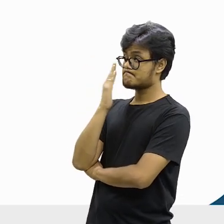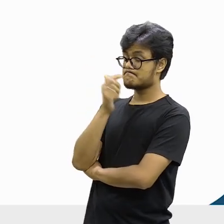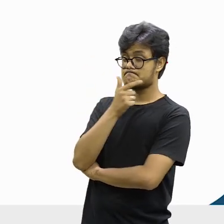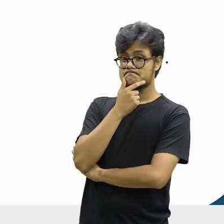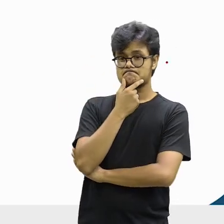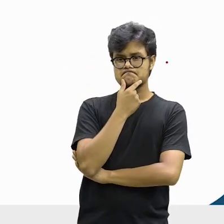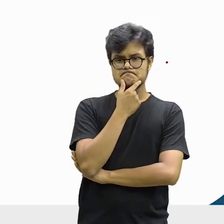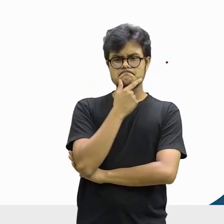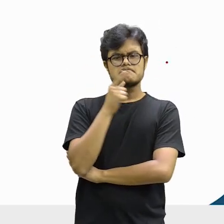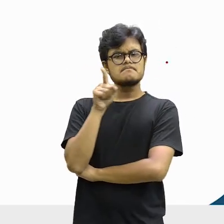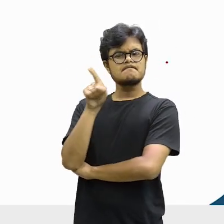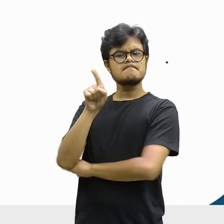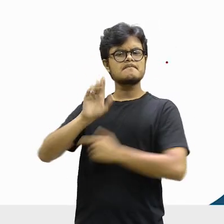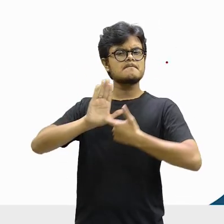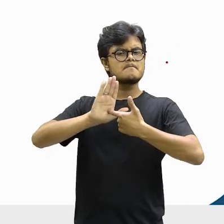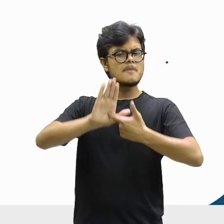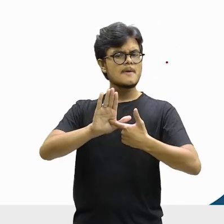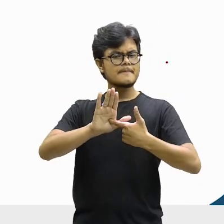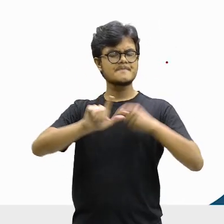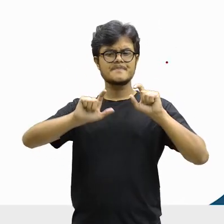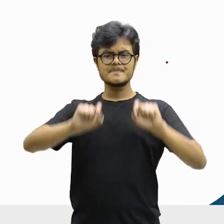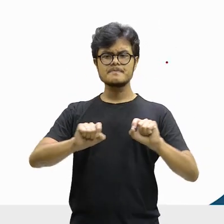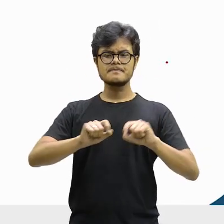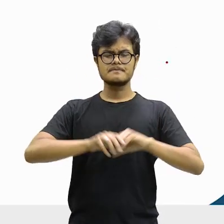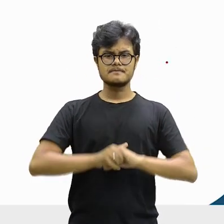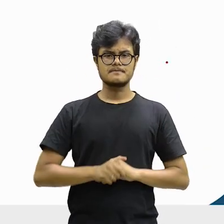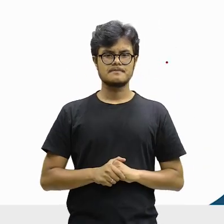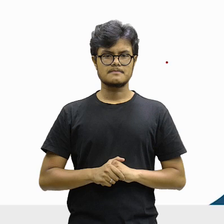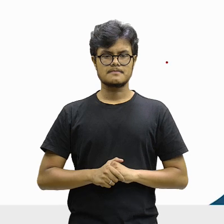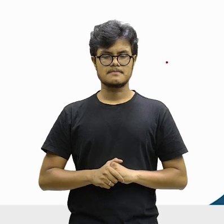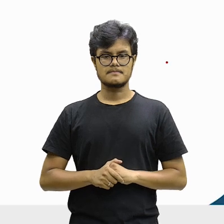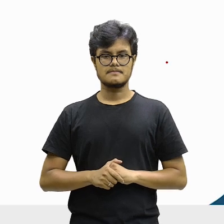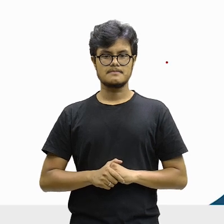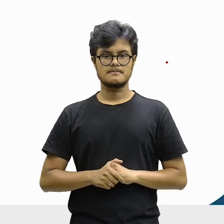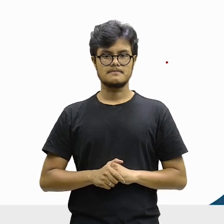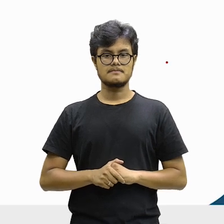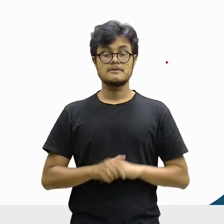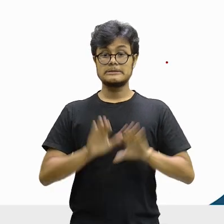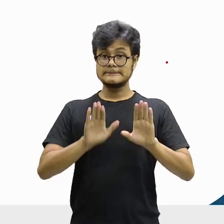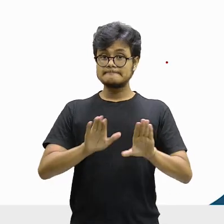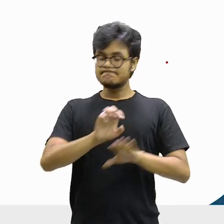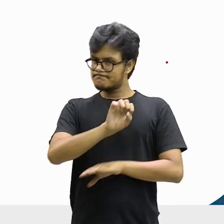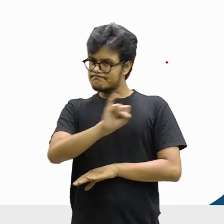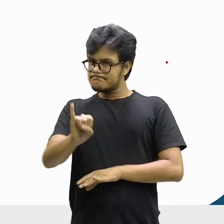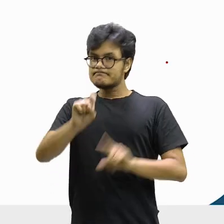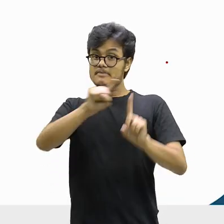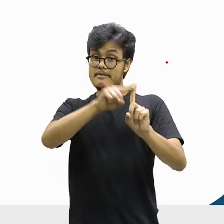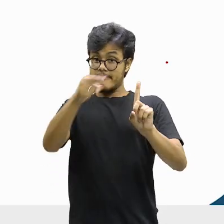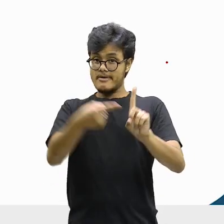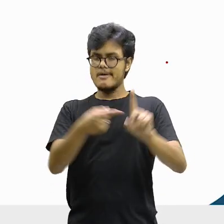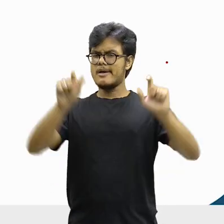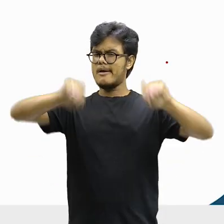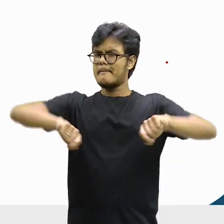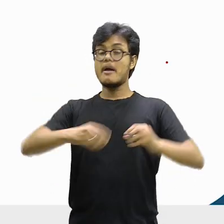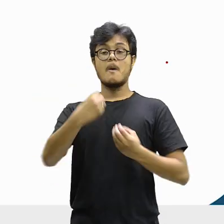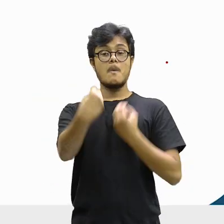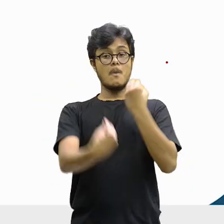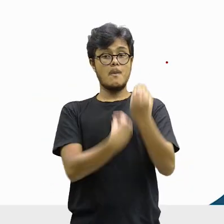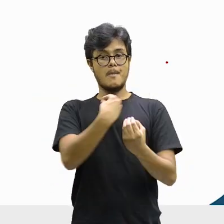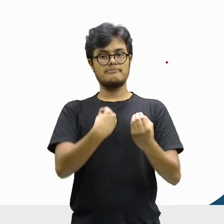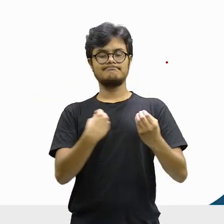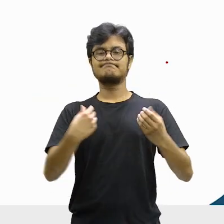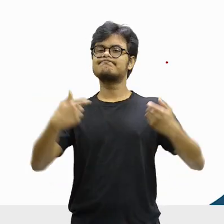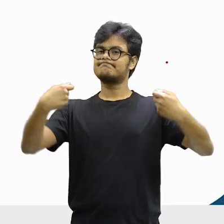estamos mostrando aí para você. Primeiro o seguinte, né? Para ocorrer uma gravidez, tem que ocorrer